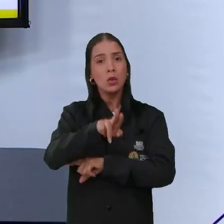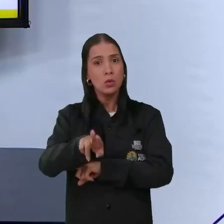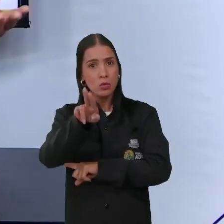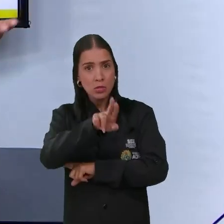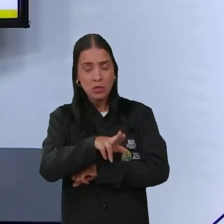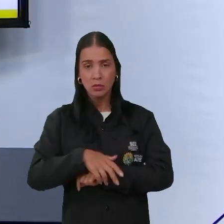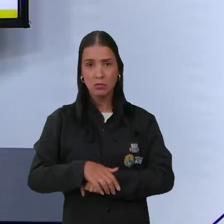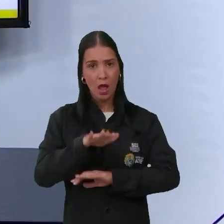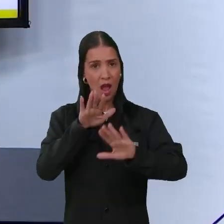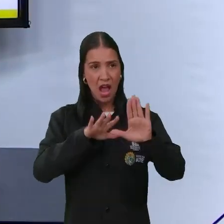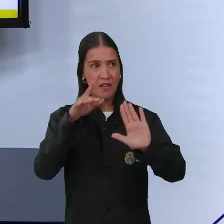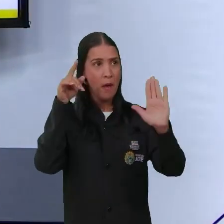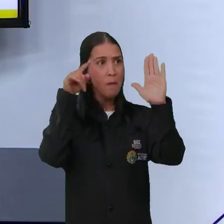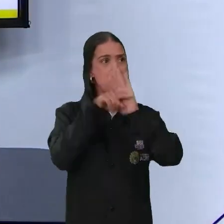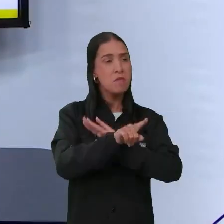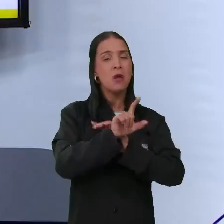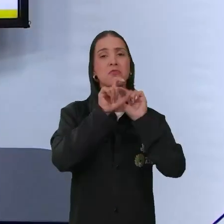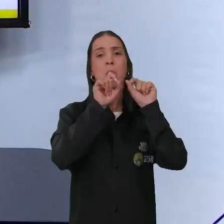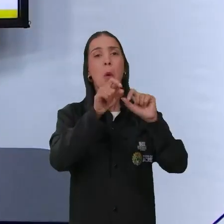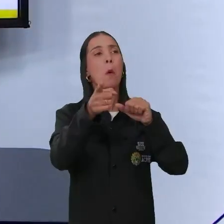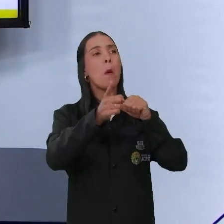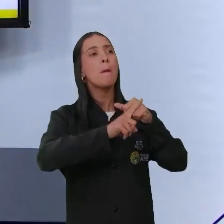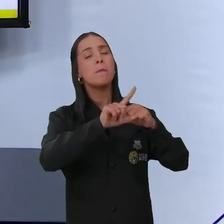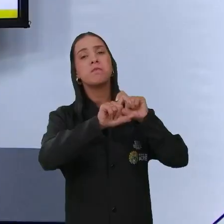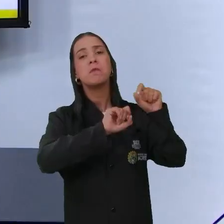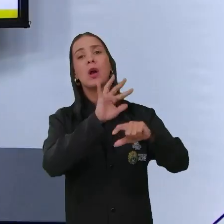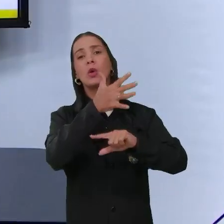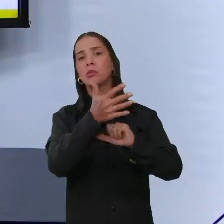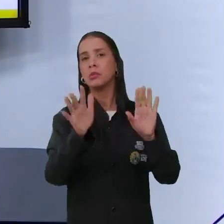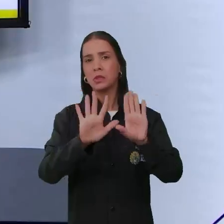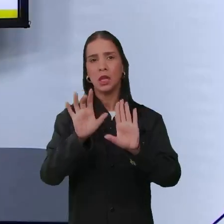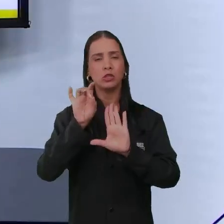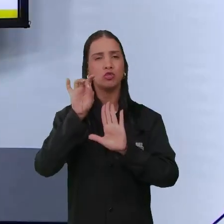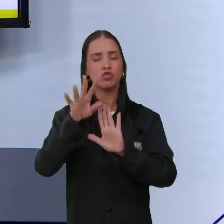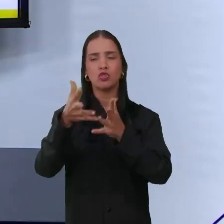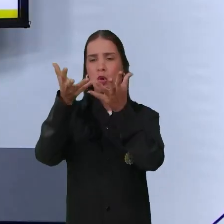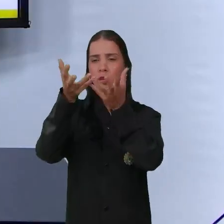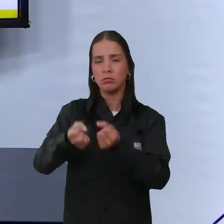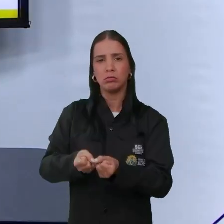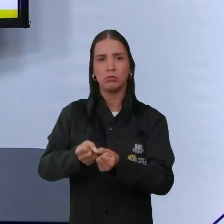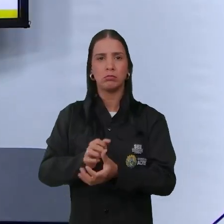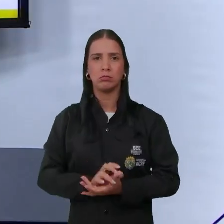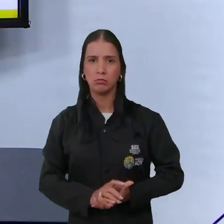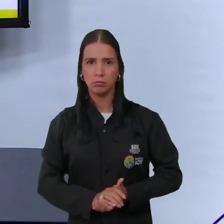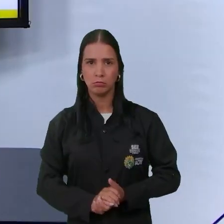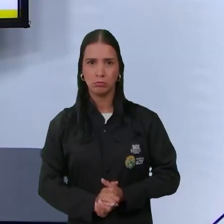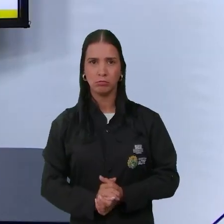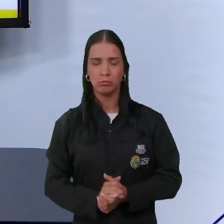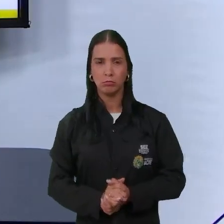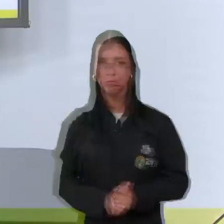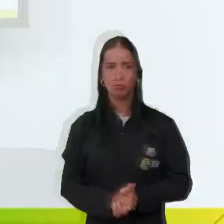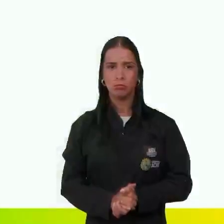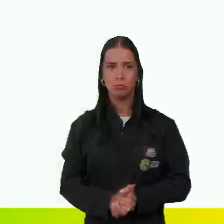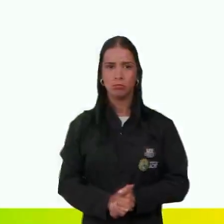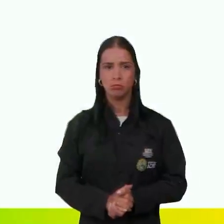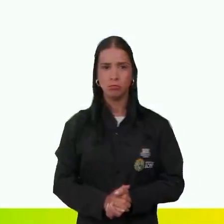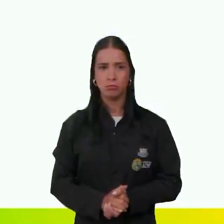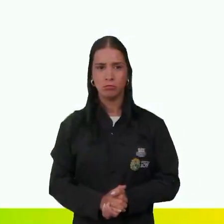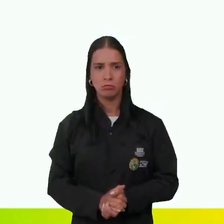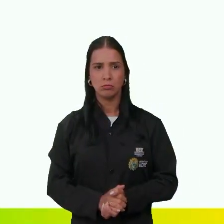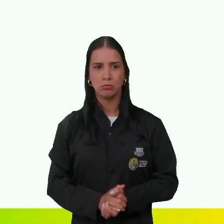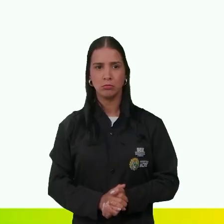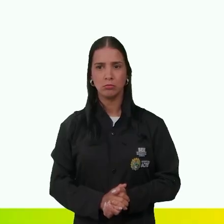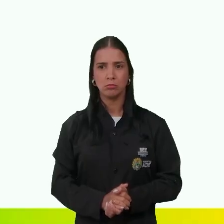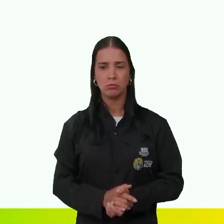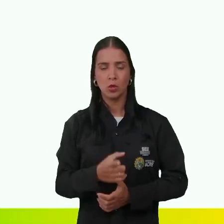os efeitos colaterais que possam acontecer. Muito bem, então, agora, continuando